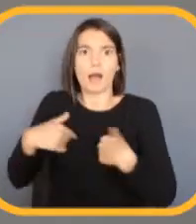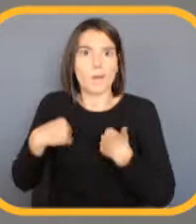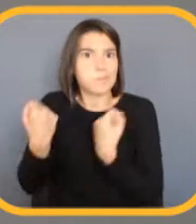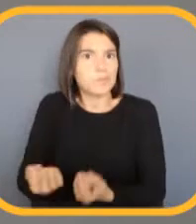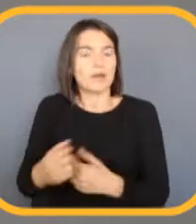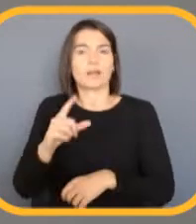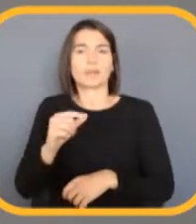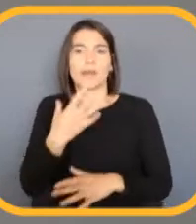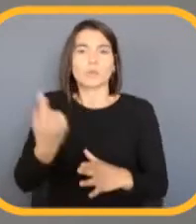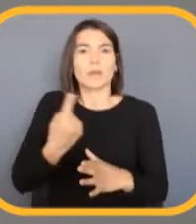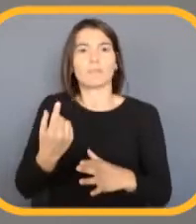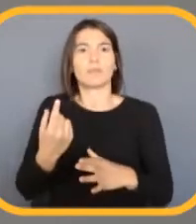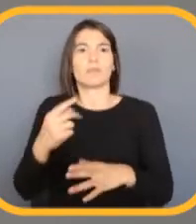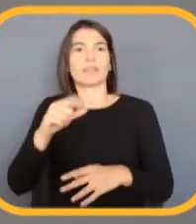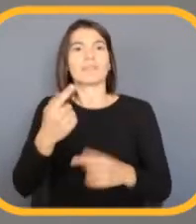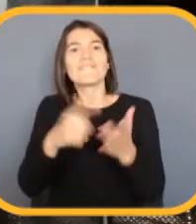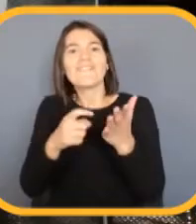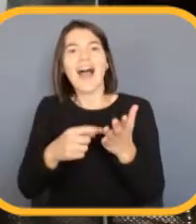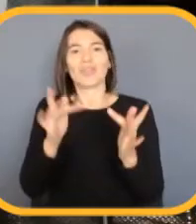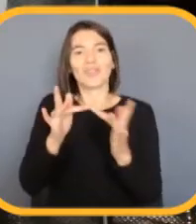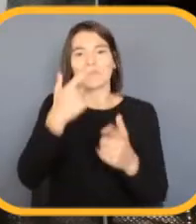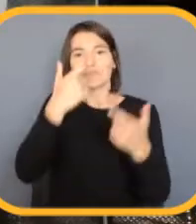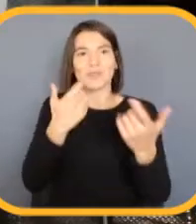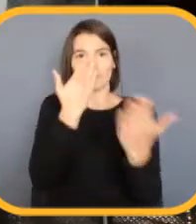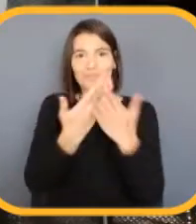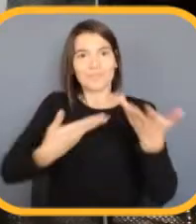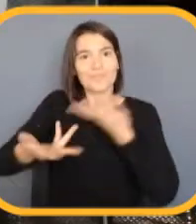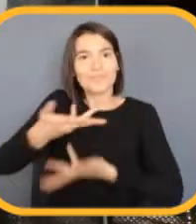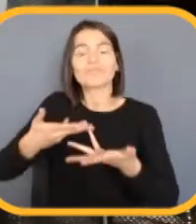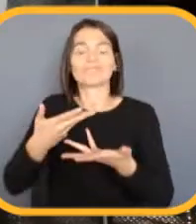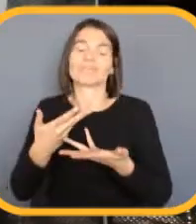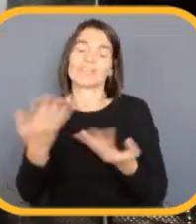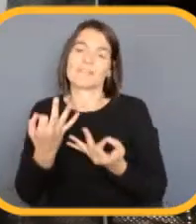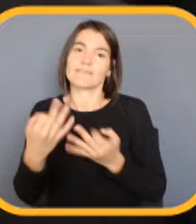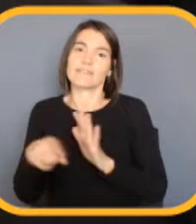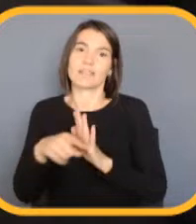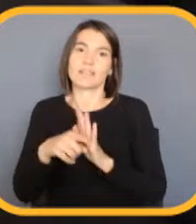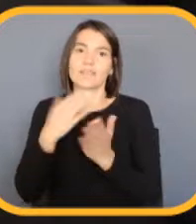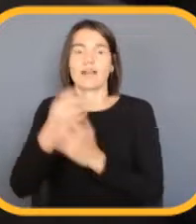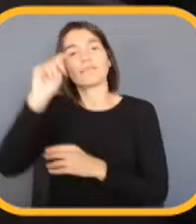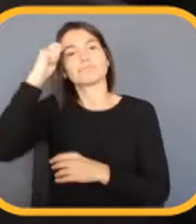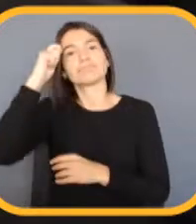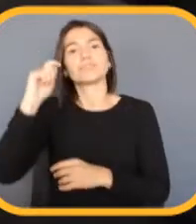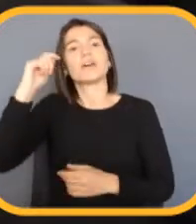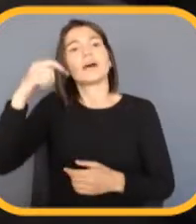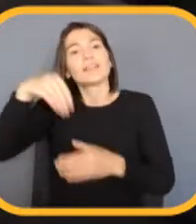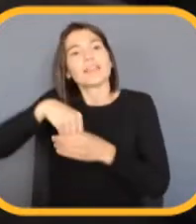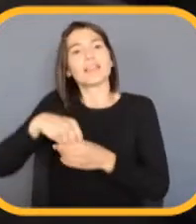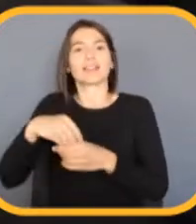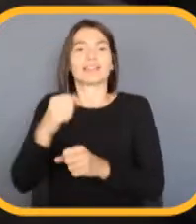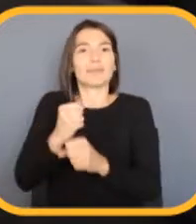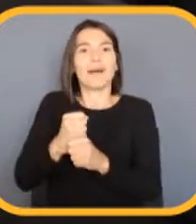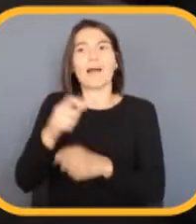Fatores como a dificuldade em desligar do trabalho, o isolamento e a limitação da interação humana são alguns dos impactos